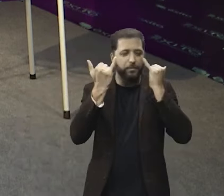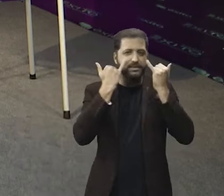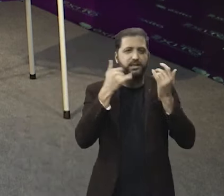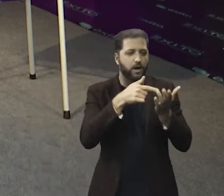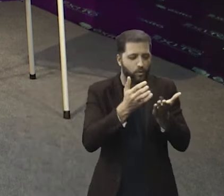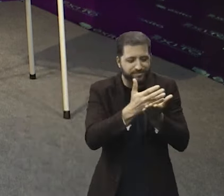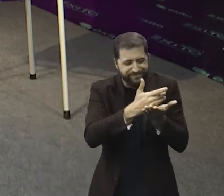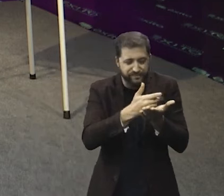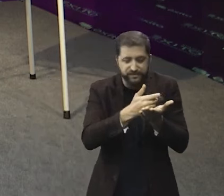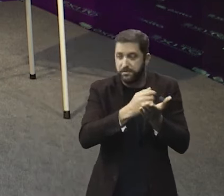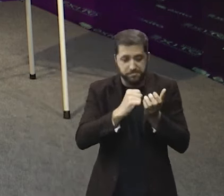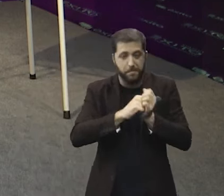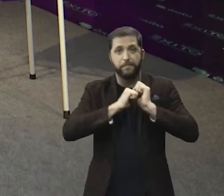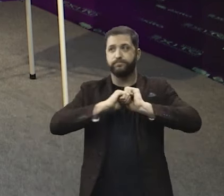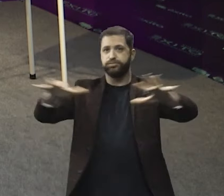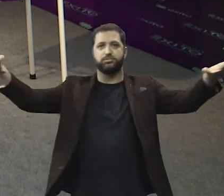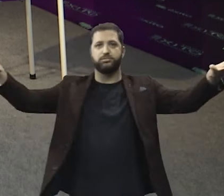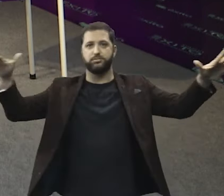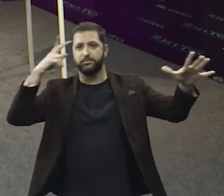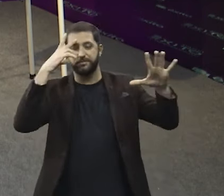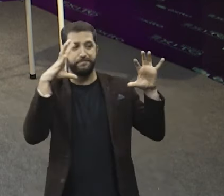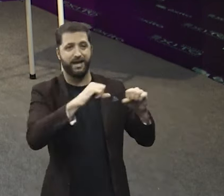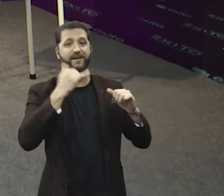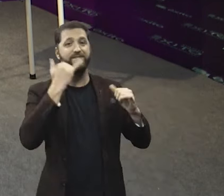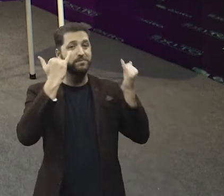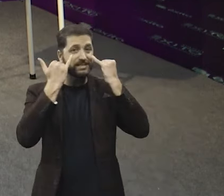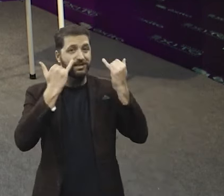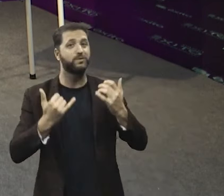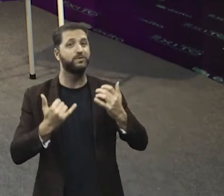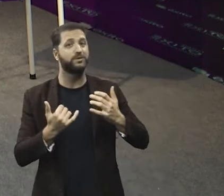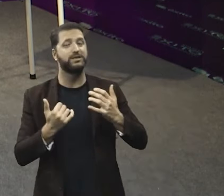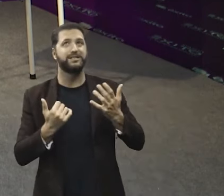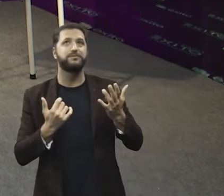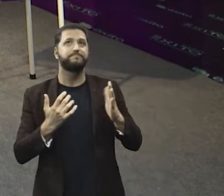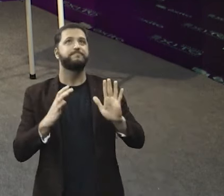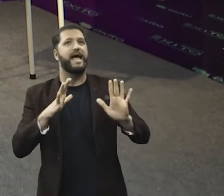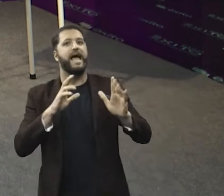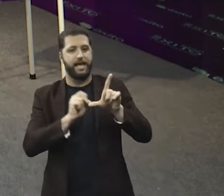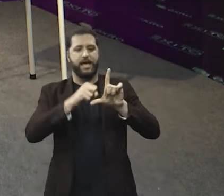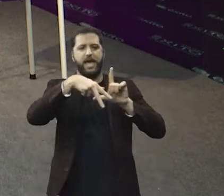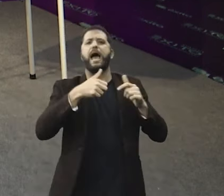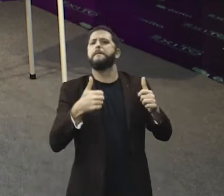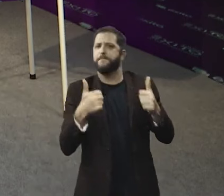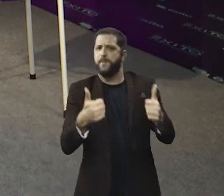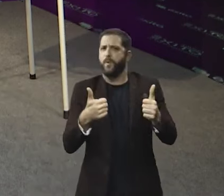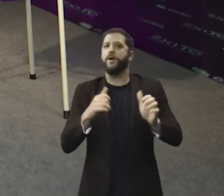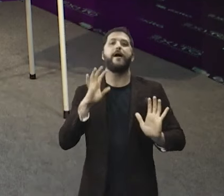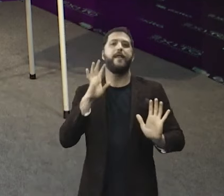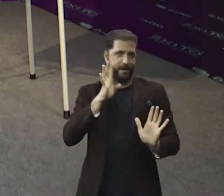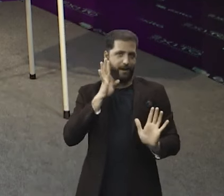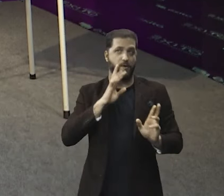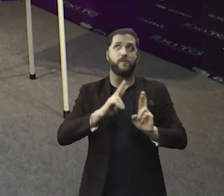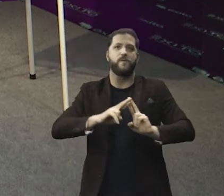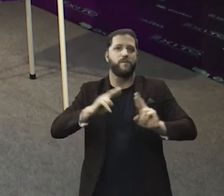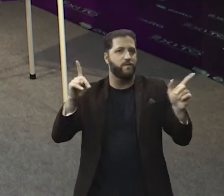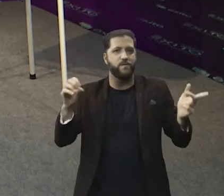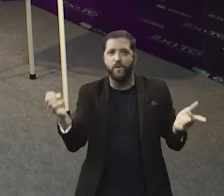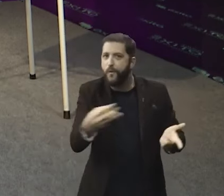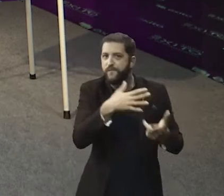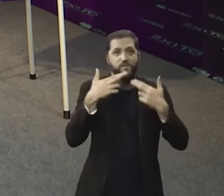informações Por isso que eu digo é uma realidade muito bacana é algo totalmente disruptivo que pode fazer